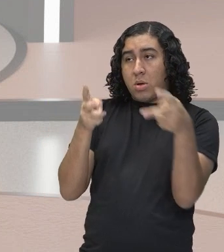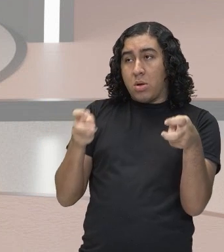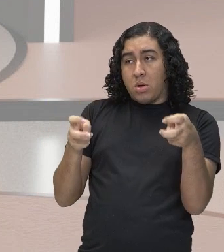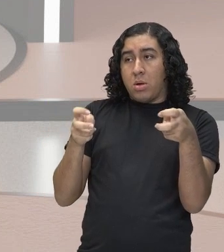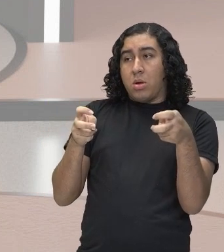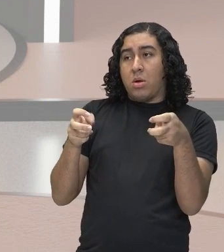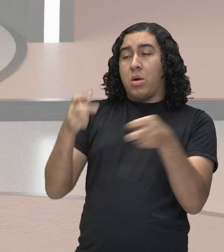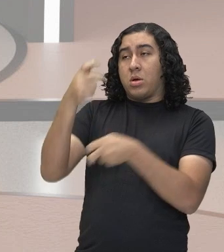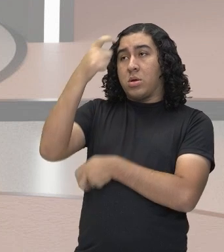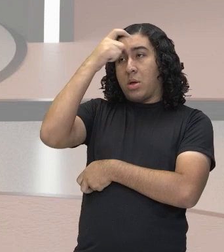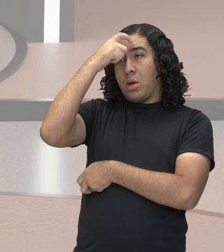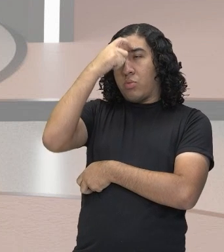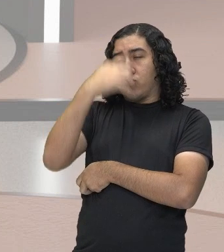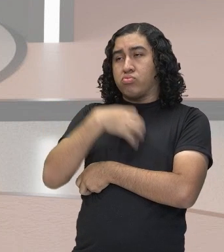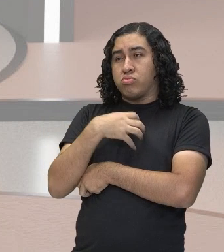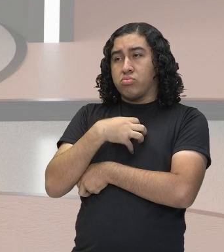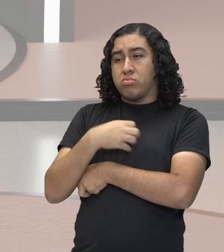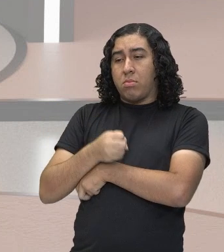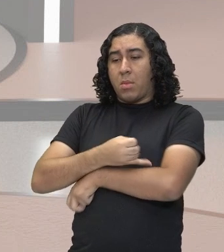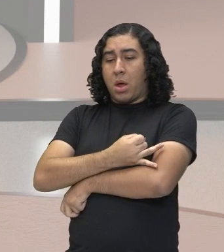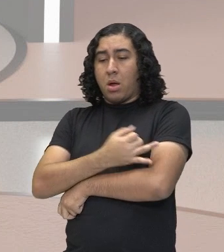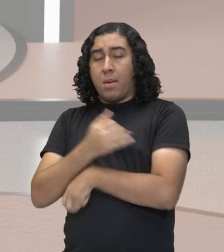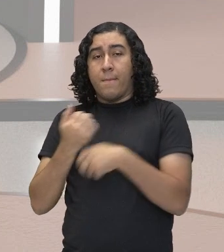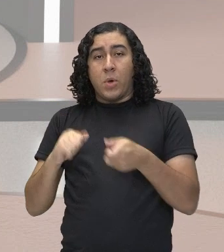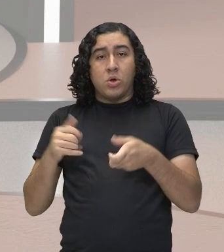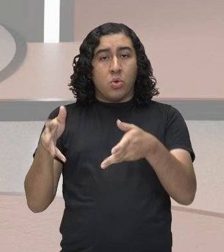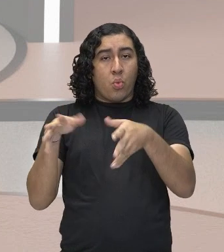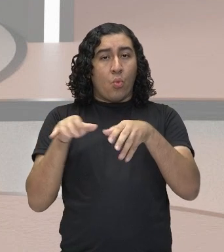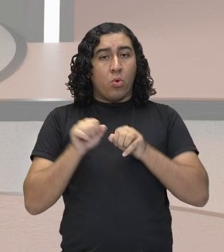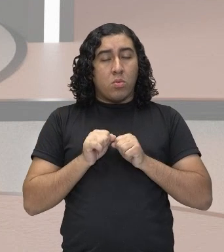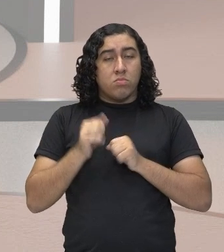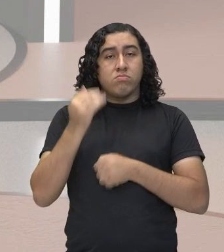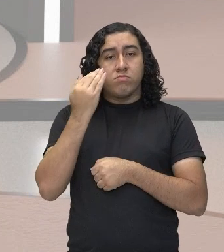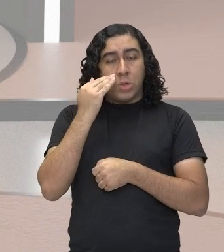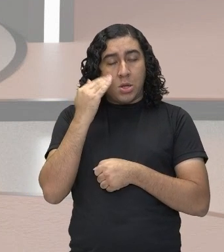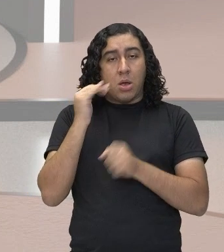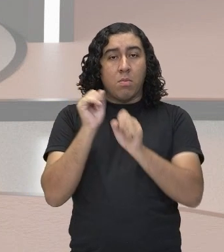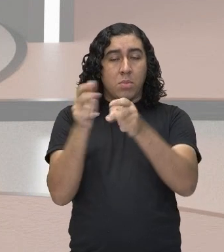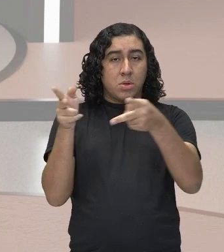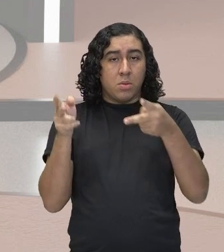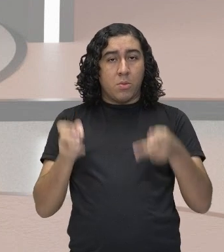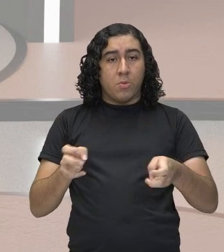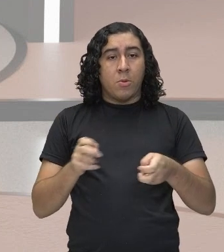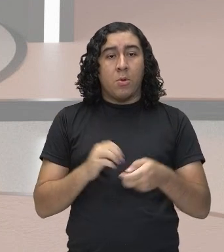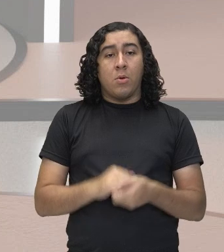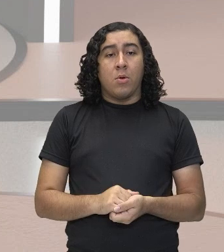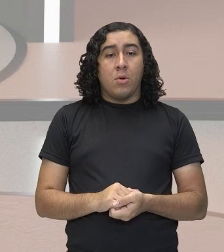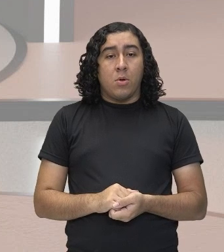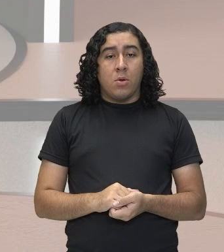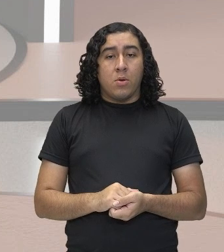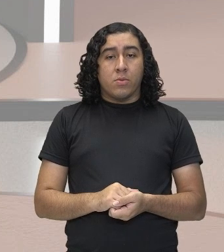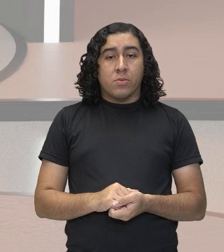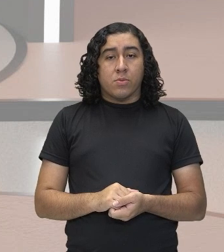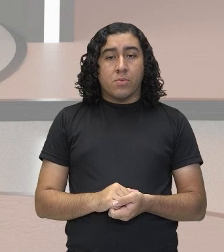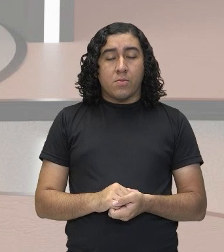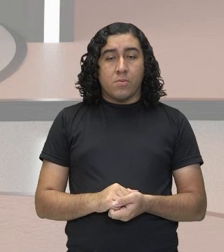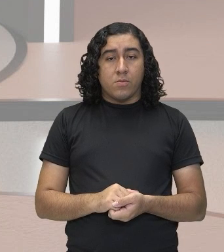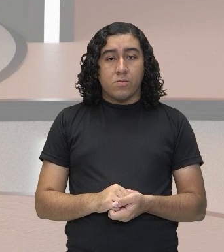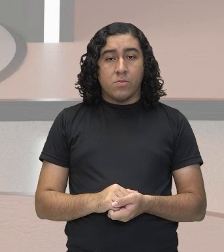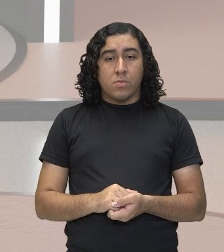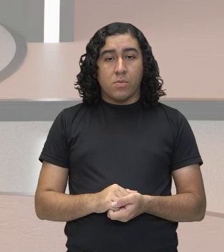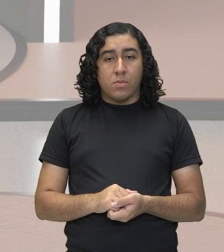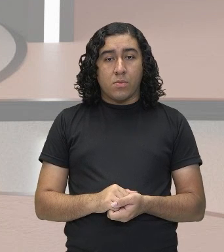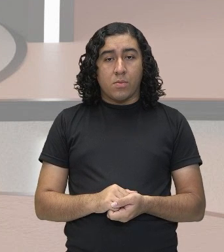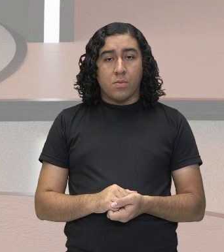pelos meus sentidos, eu posso captar esse fenômeno. Então, o fenômeno é tudo aquilo que